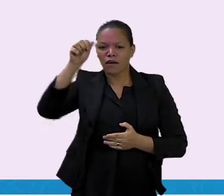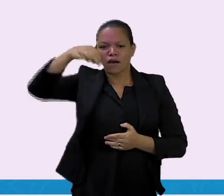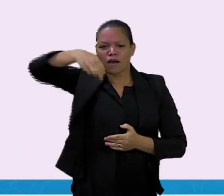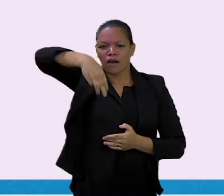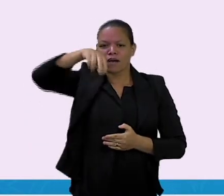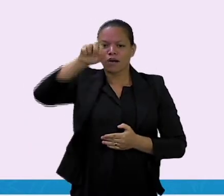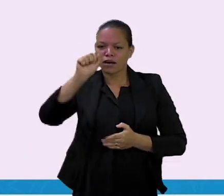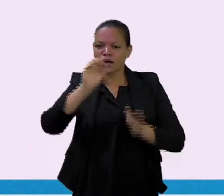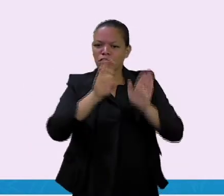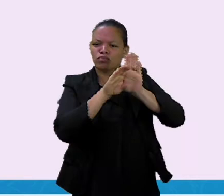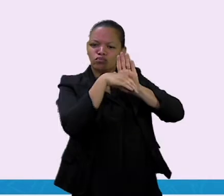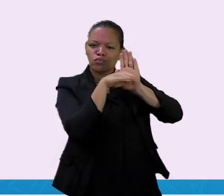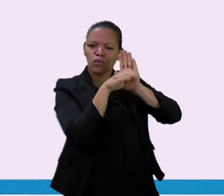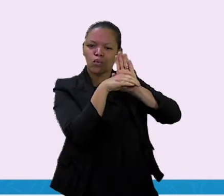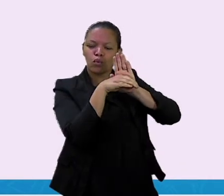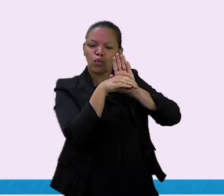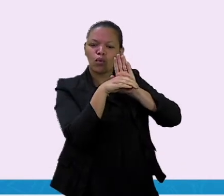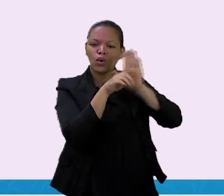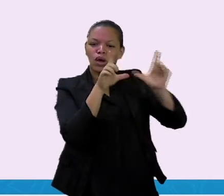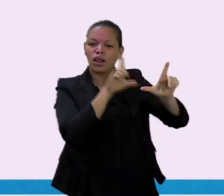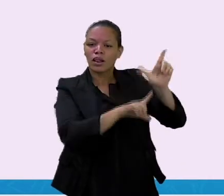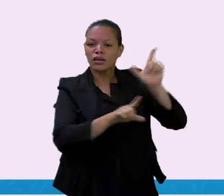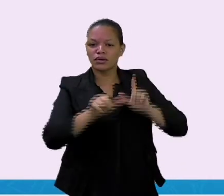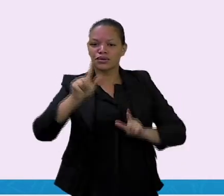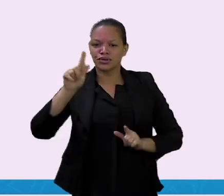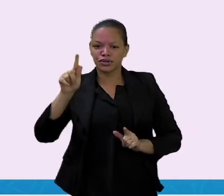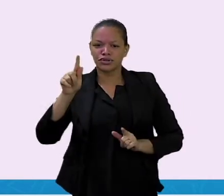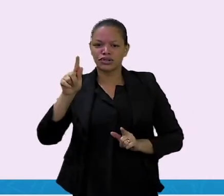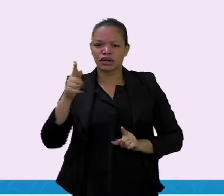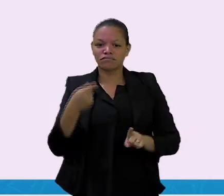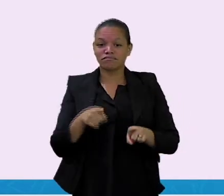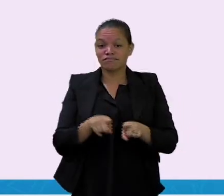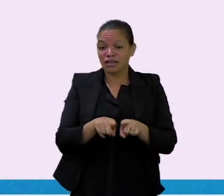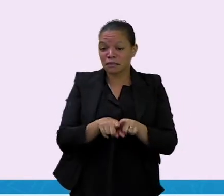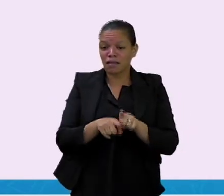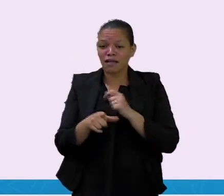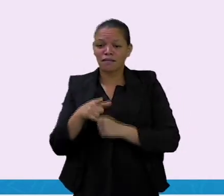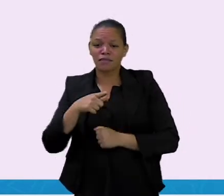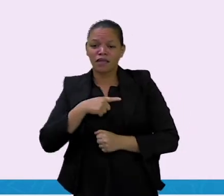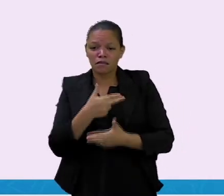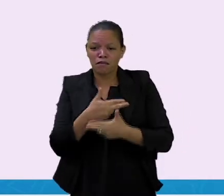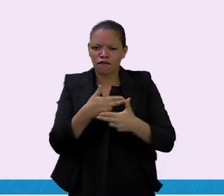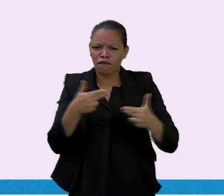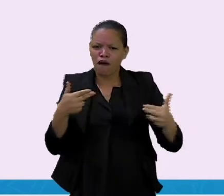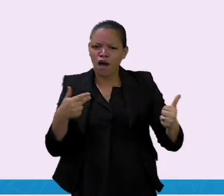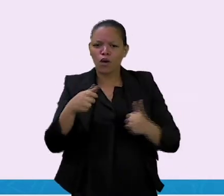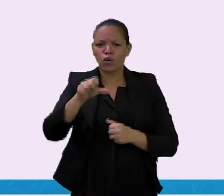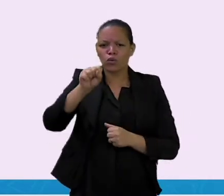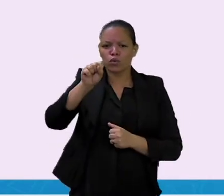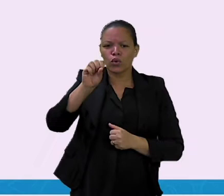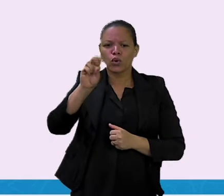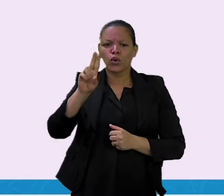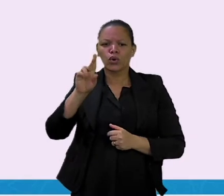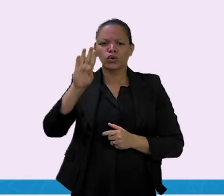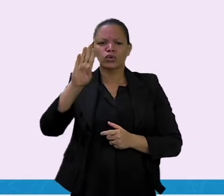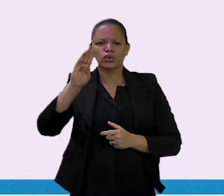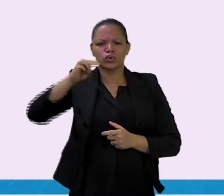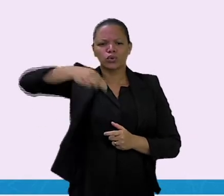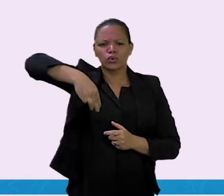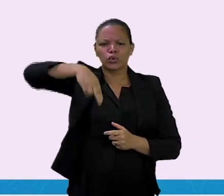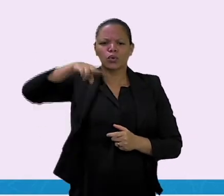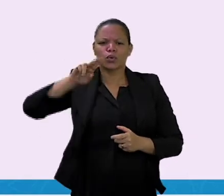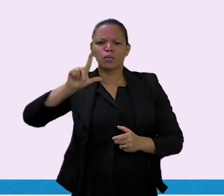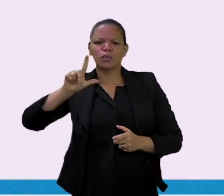ok? Submúltiplos, nós temos o decigrama, que é representado por DG, ou